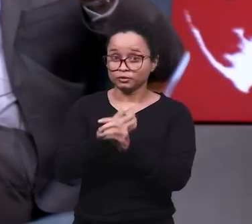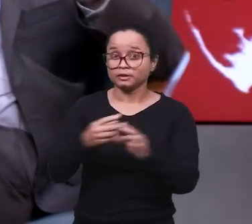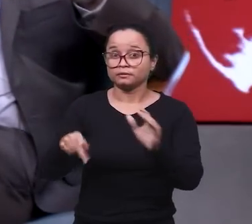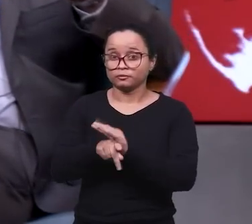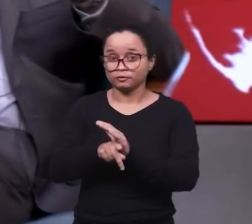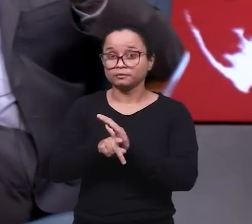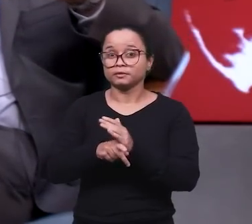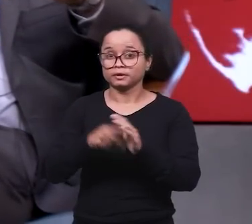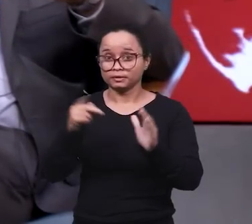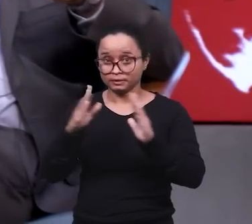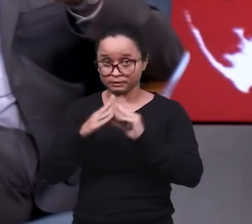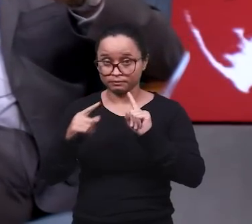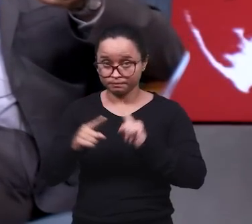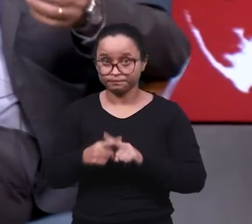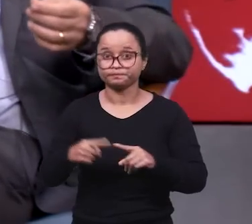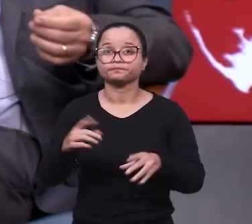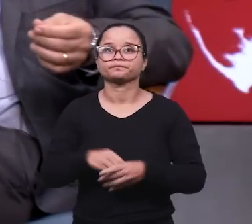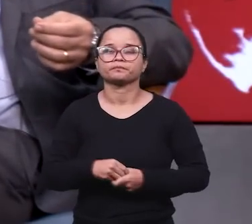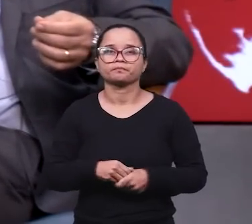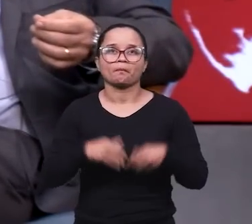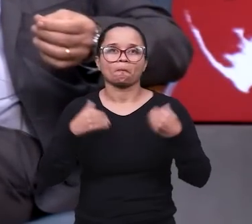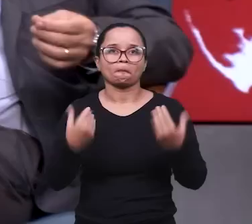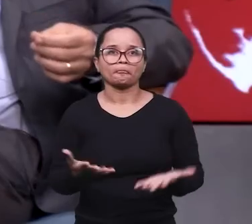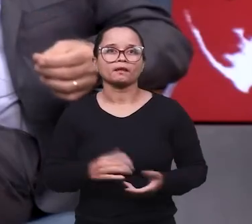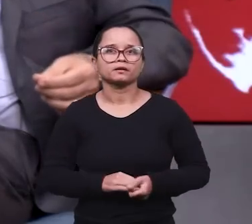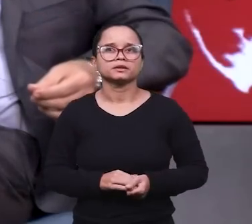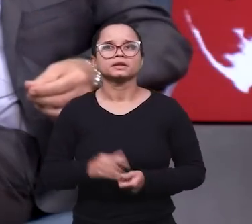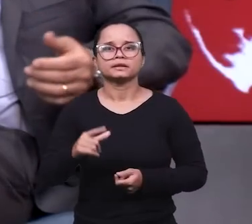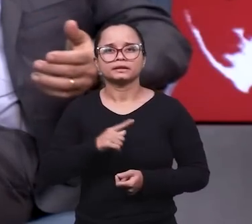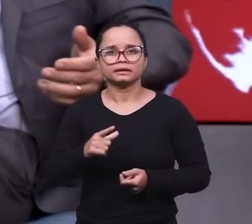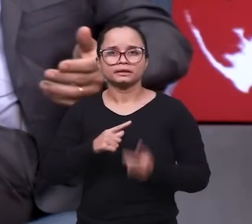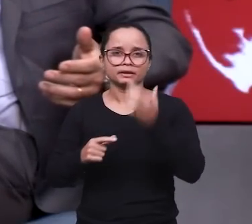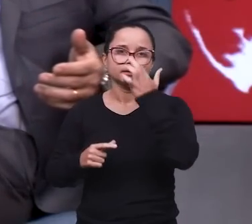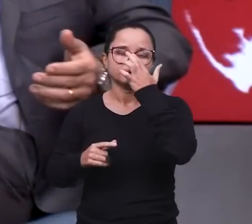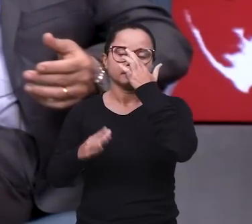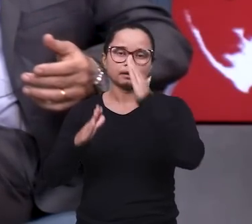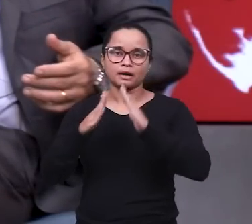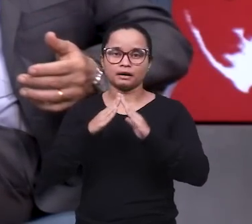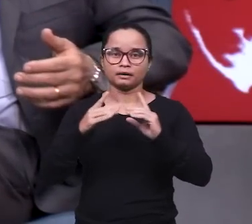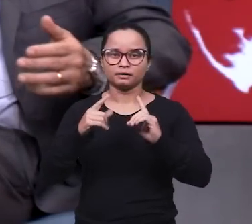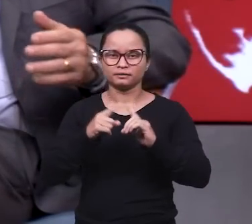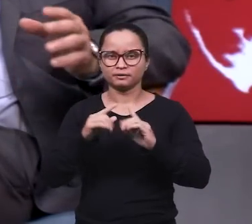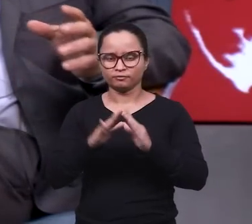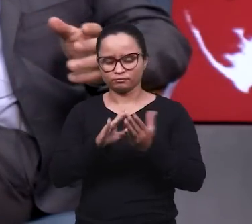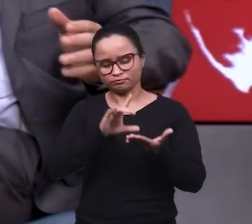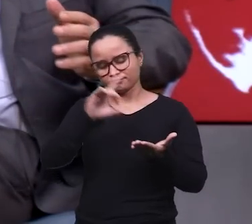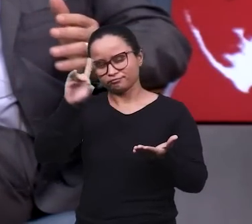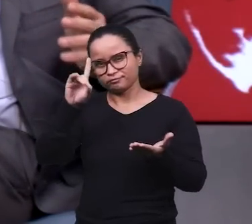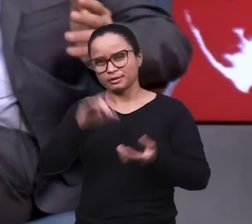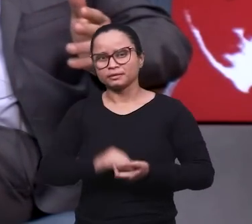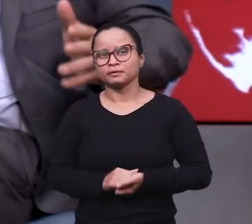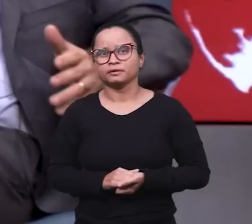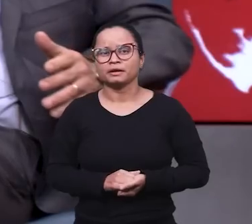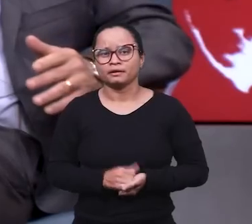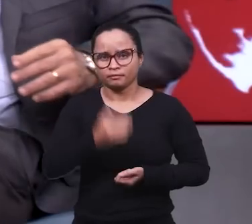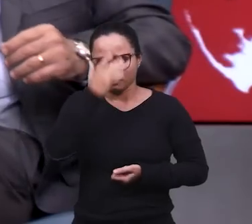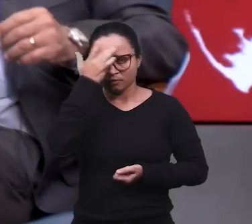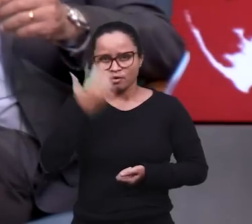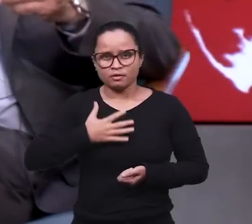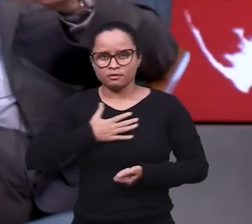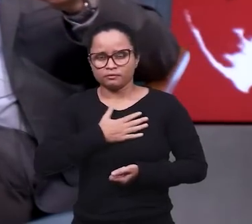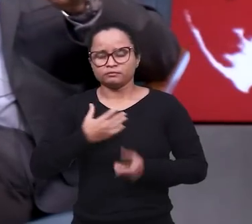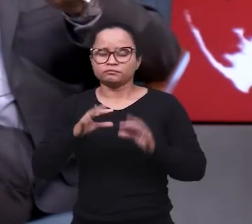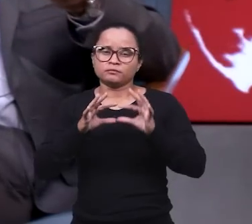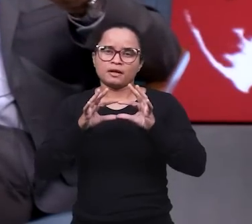Há muitos hoje que falam sobre igreja bíblica, as pessoas gostam de